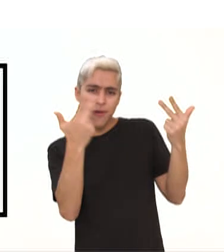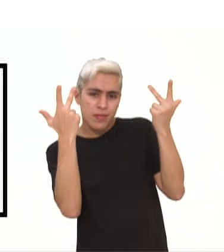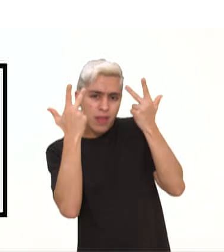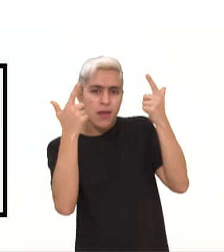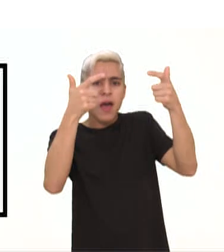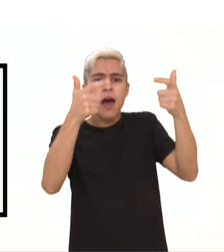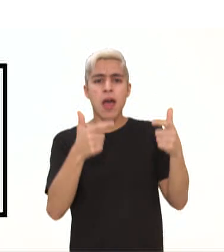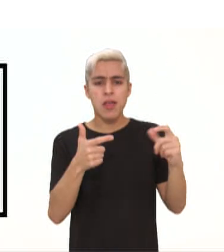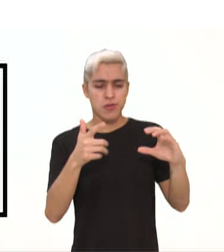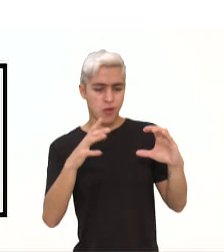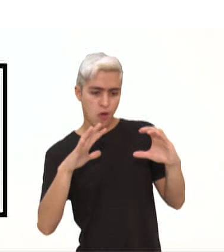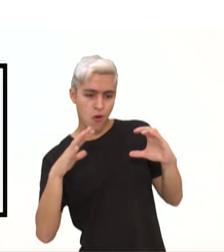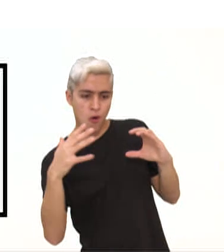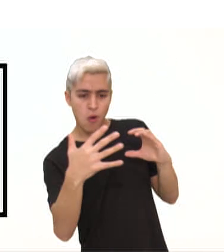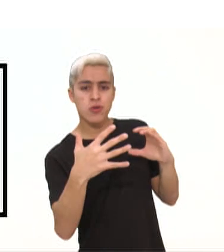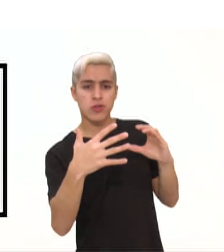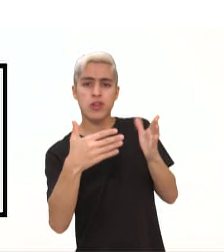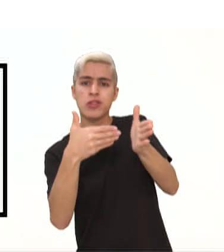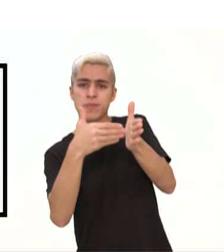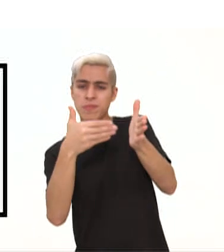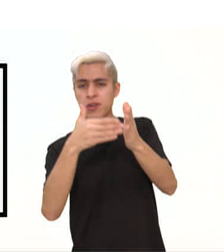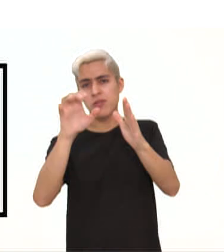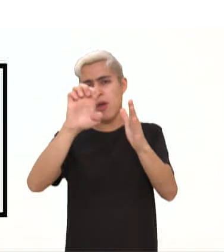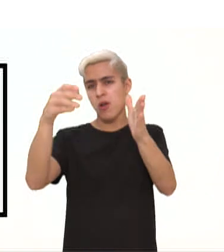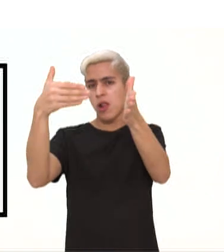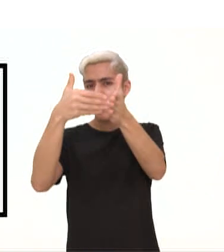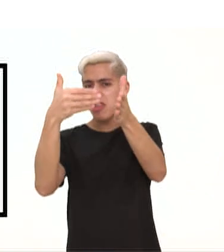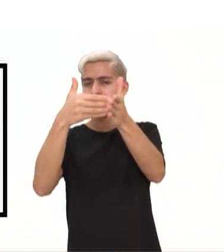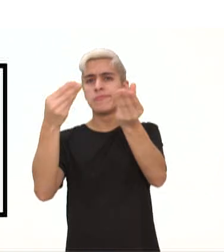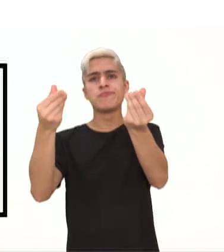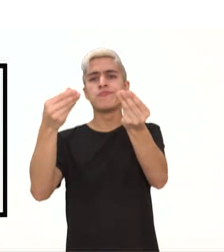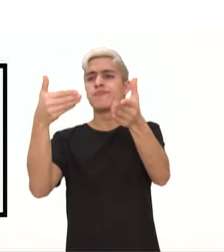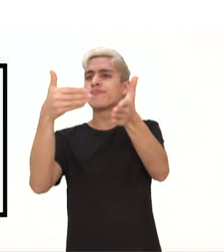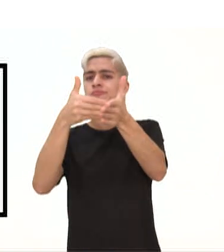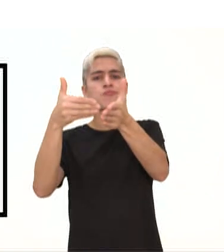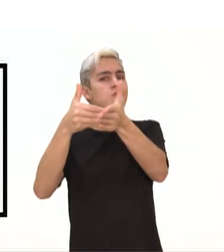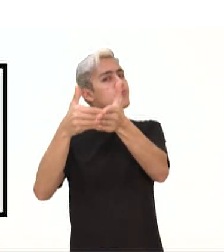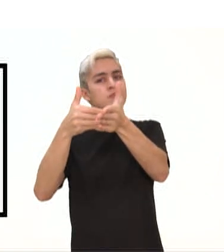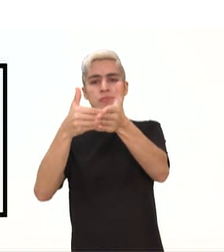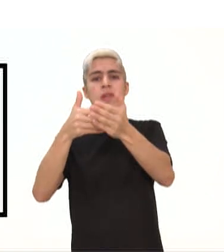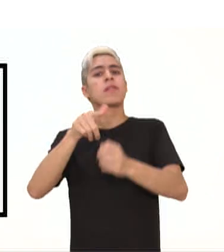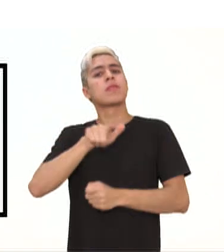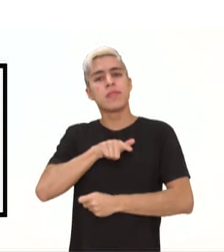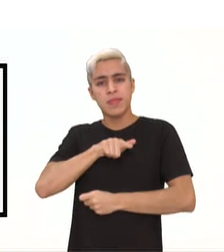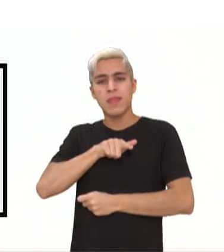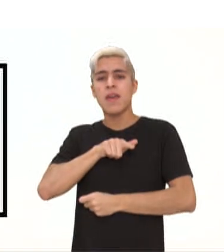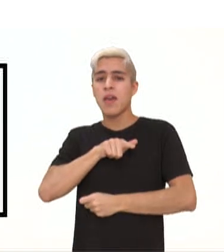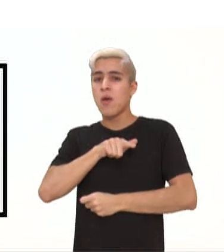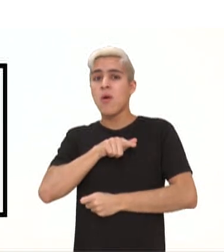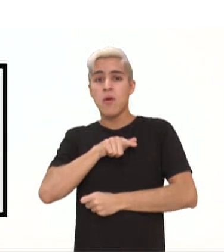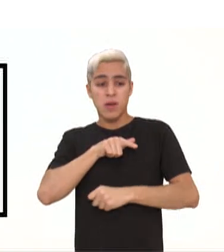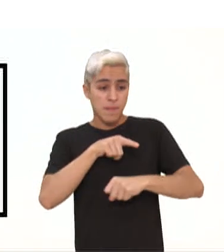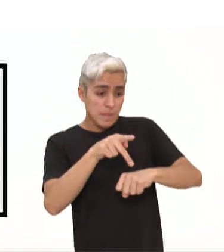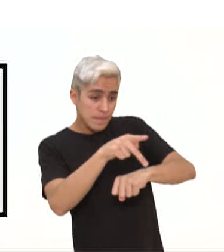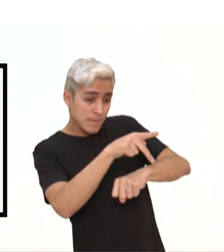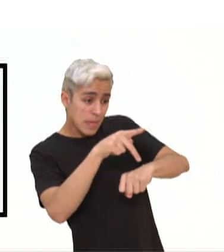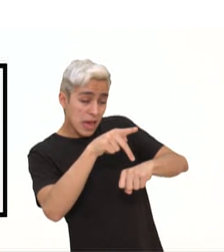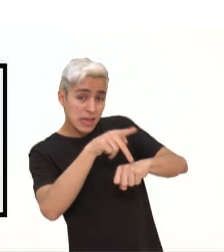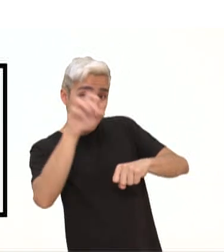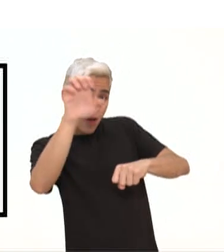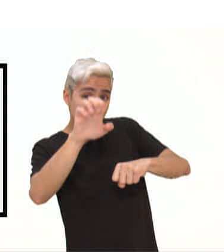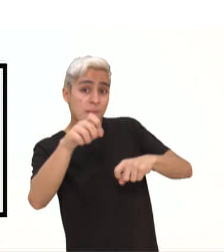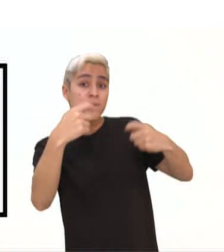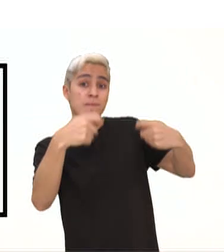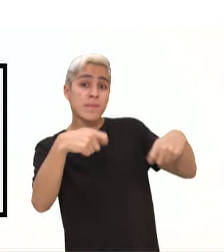no continente em quantidade restrita, e neste caso aqui, existe então uma dependência dos países europeus em